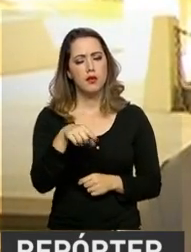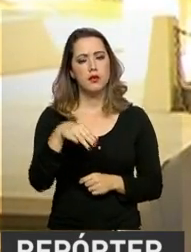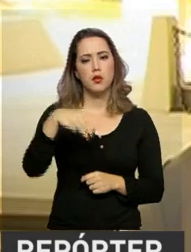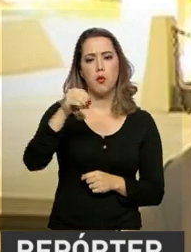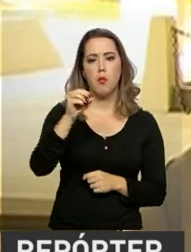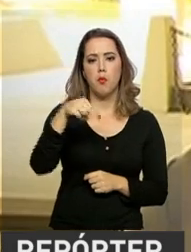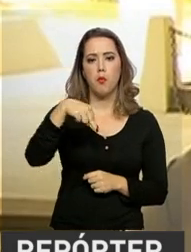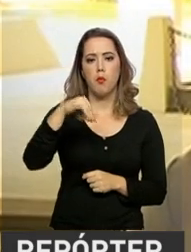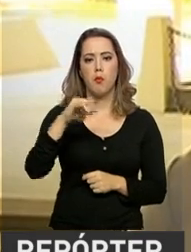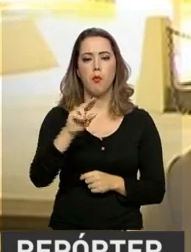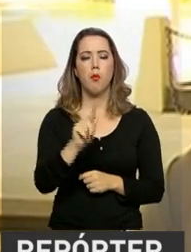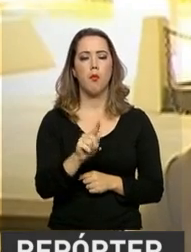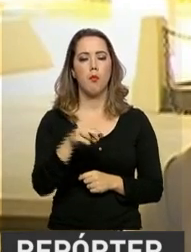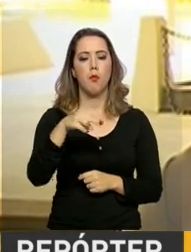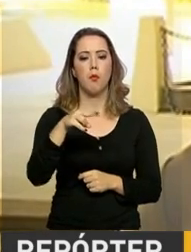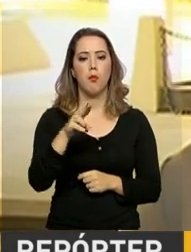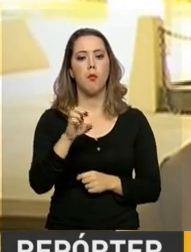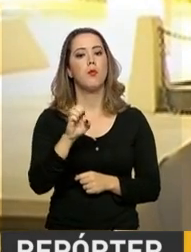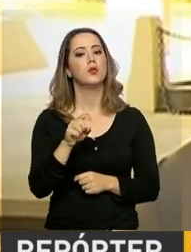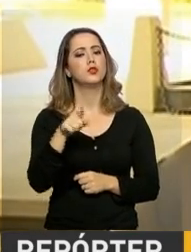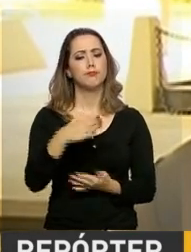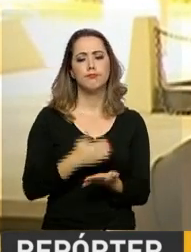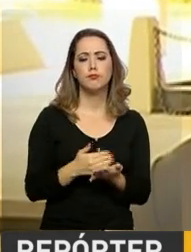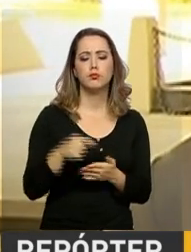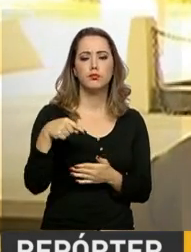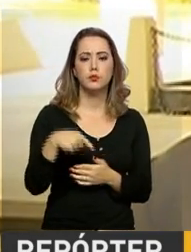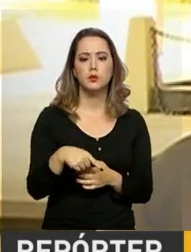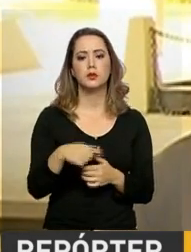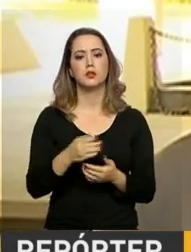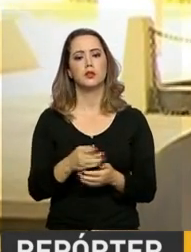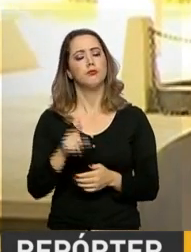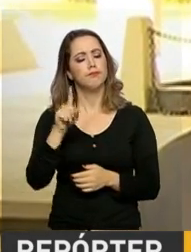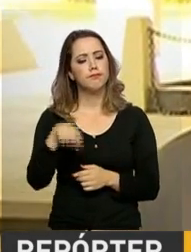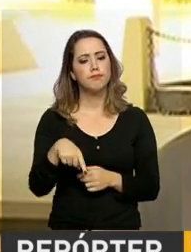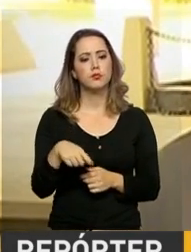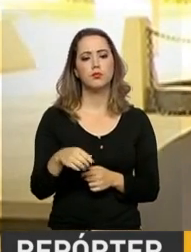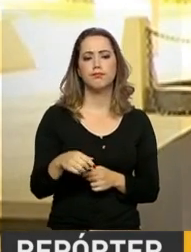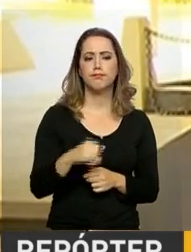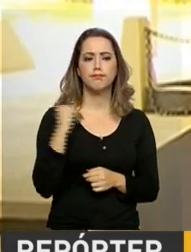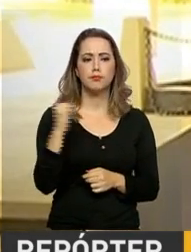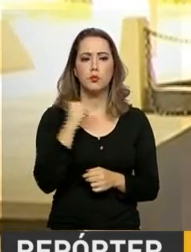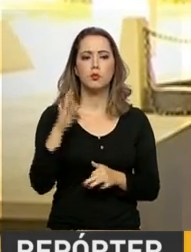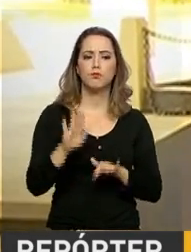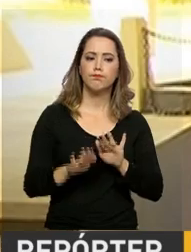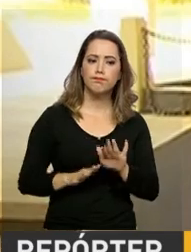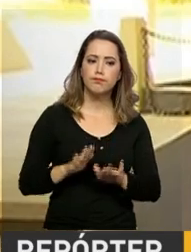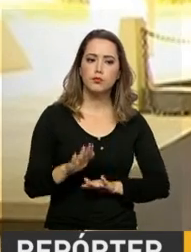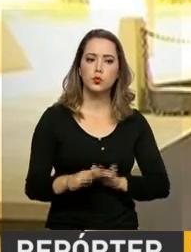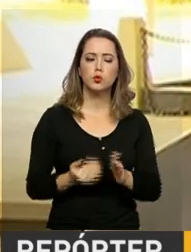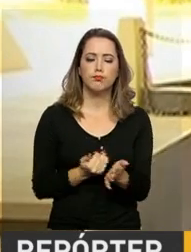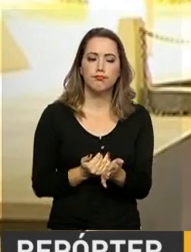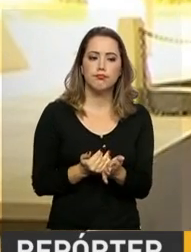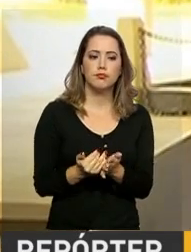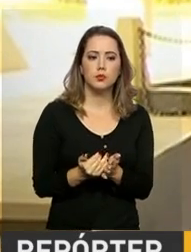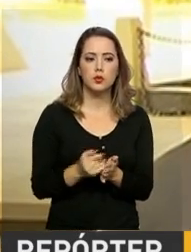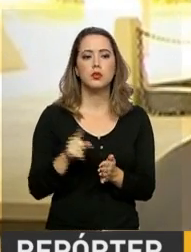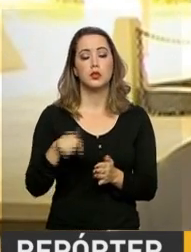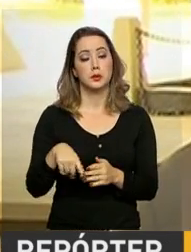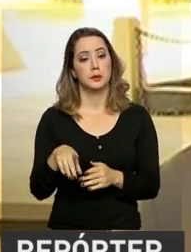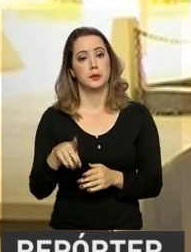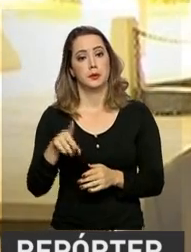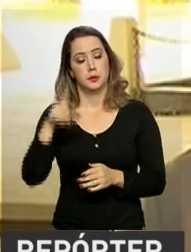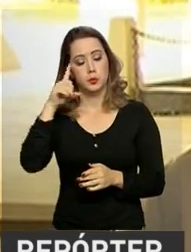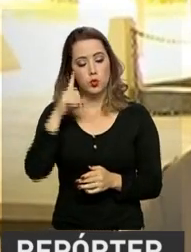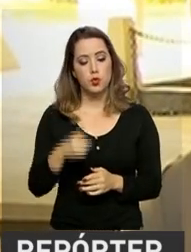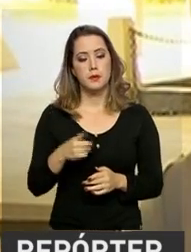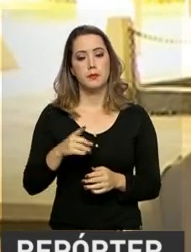forças no esporte foi de Total importância ele foi o o passo Inicial e principal até mesmo pra disciplina não